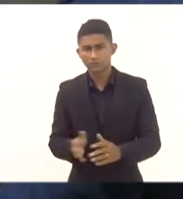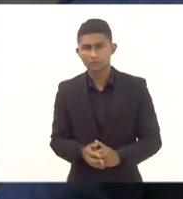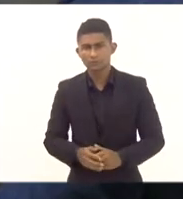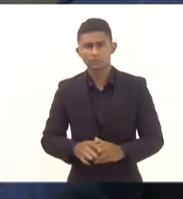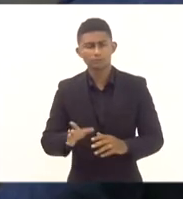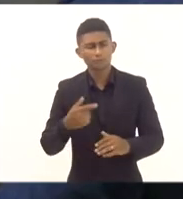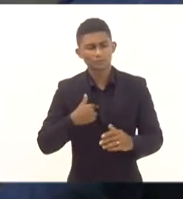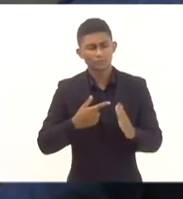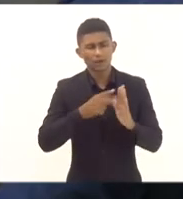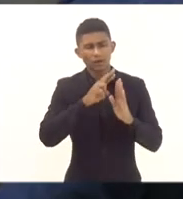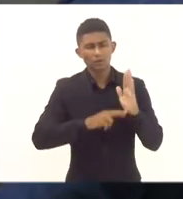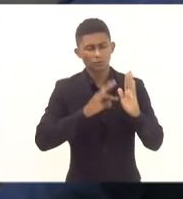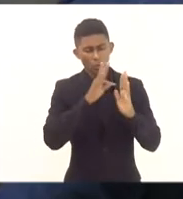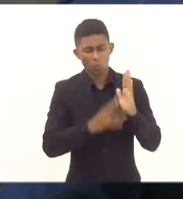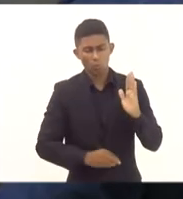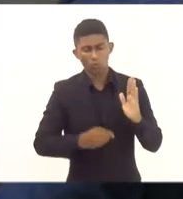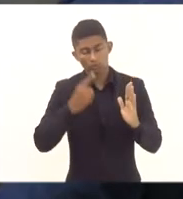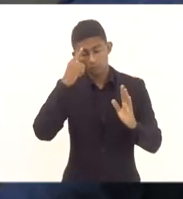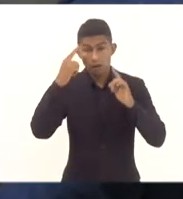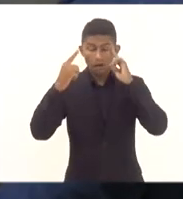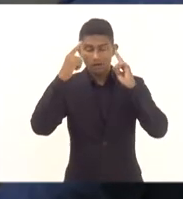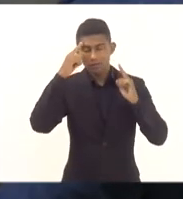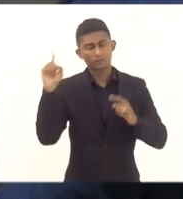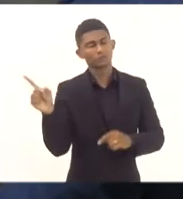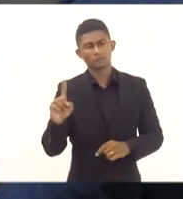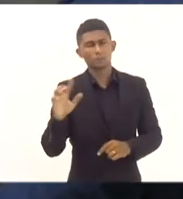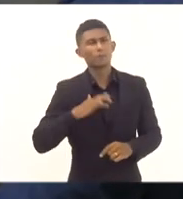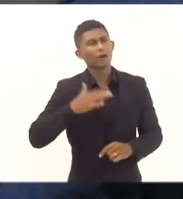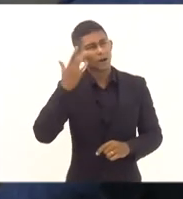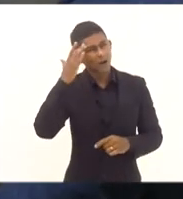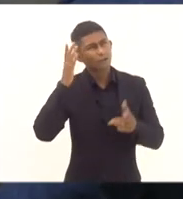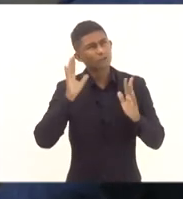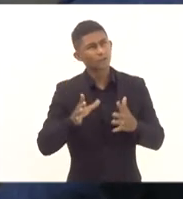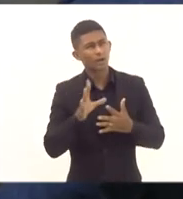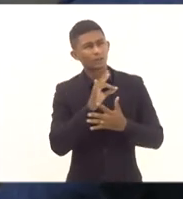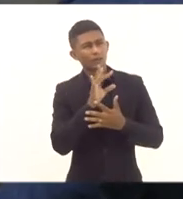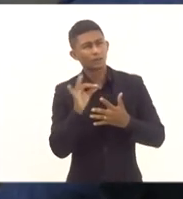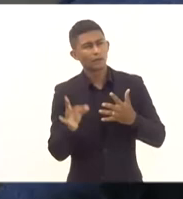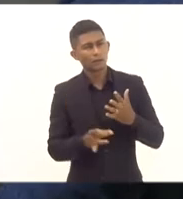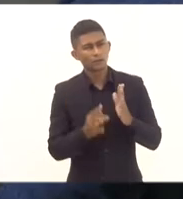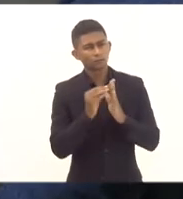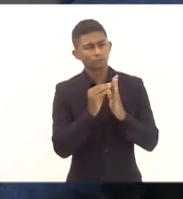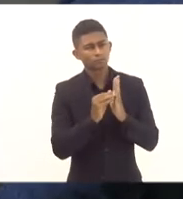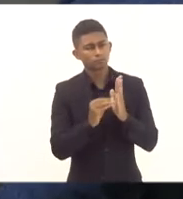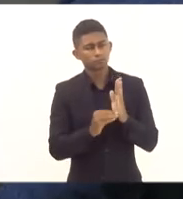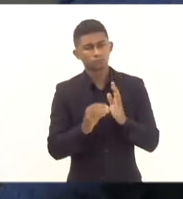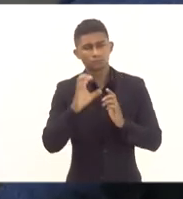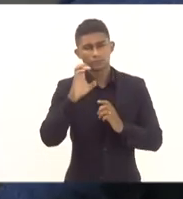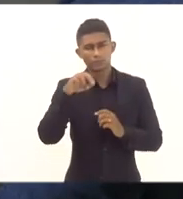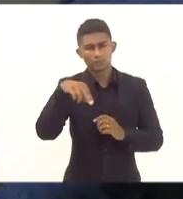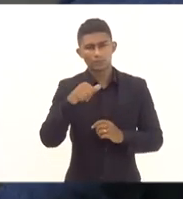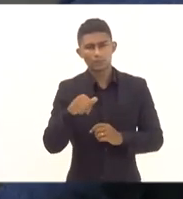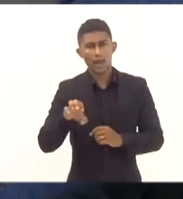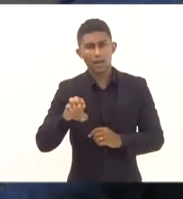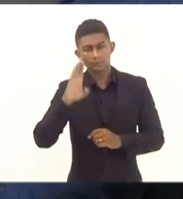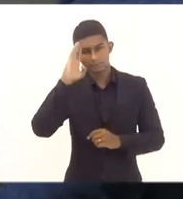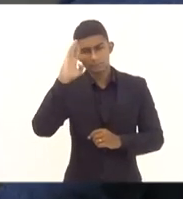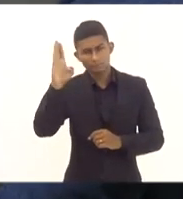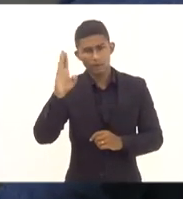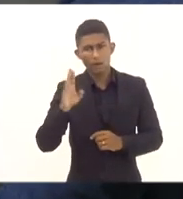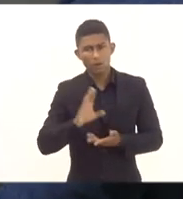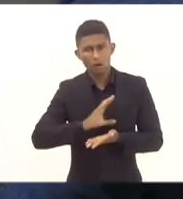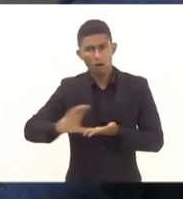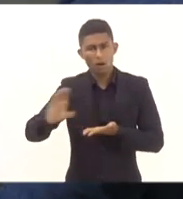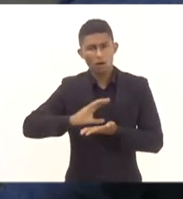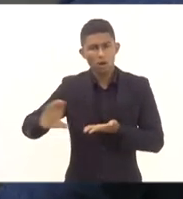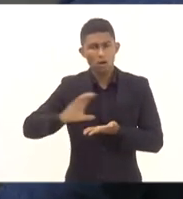integralmente do relatório mas eu tenho impressão que nós já detalhamos os principais que nascem que foram que foram financiados